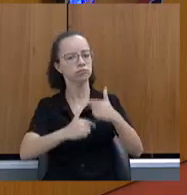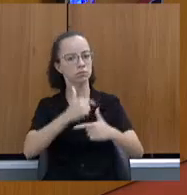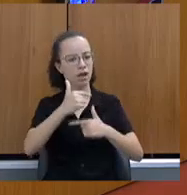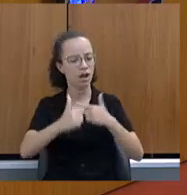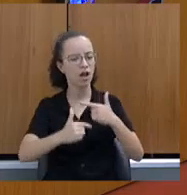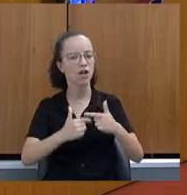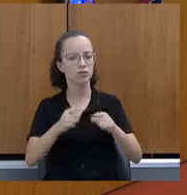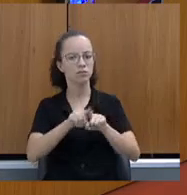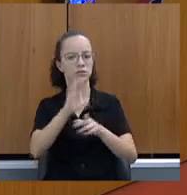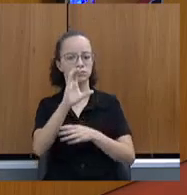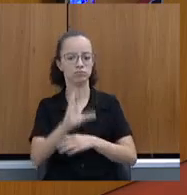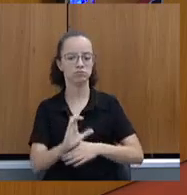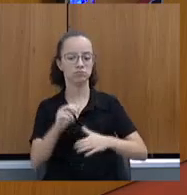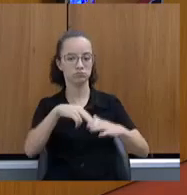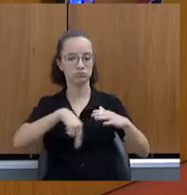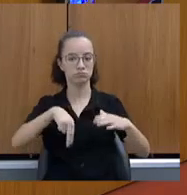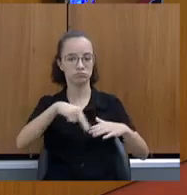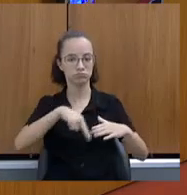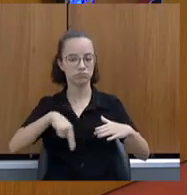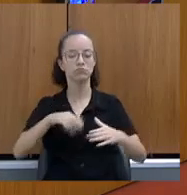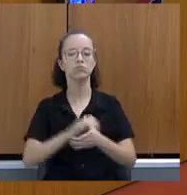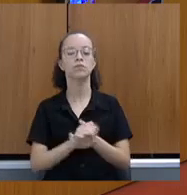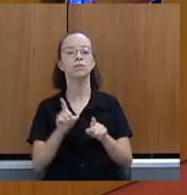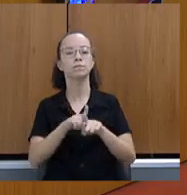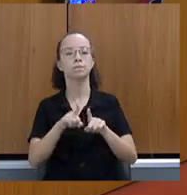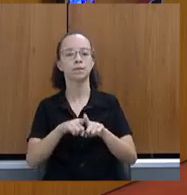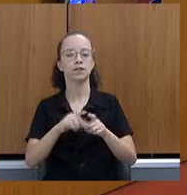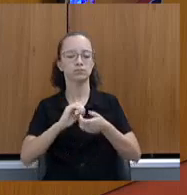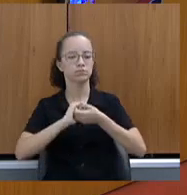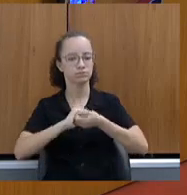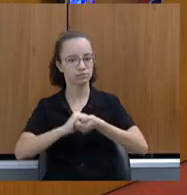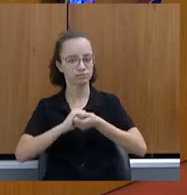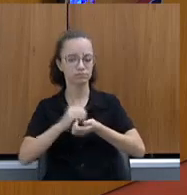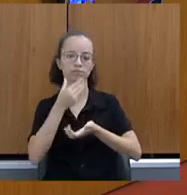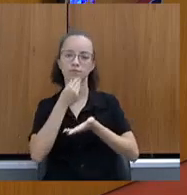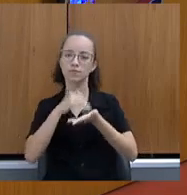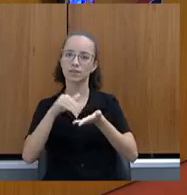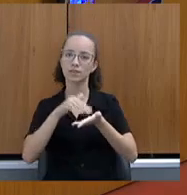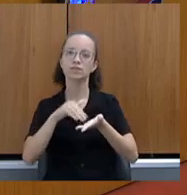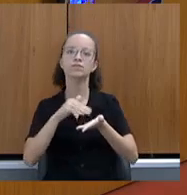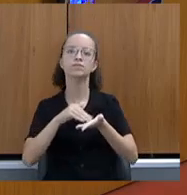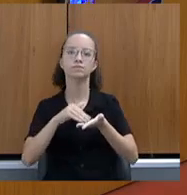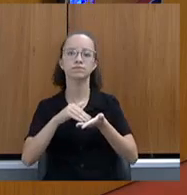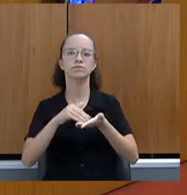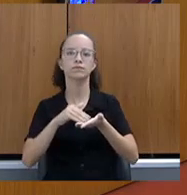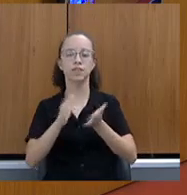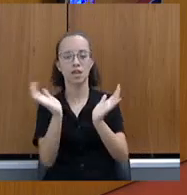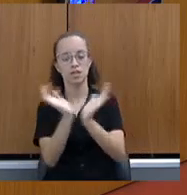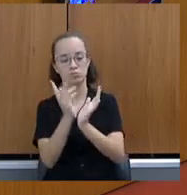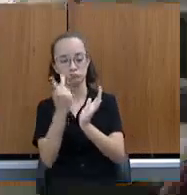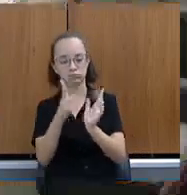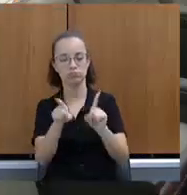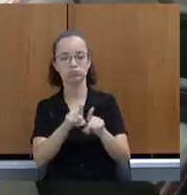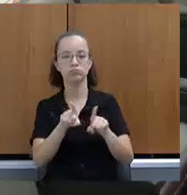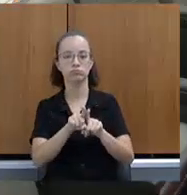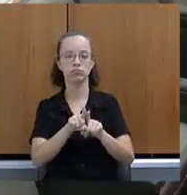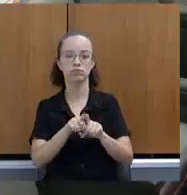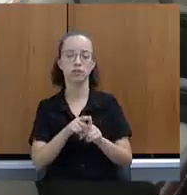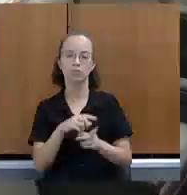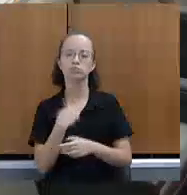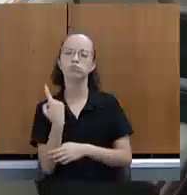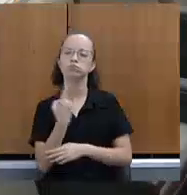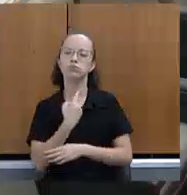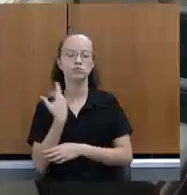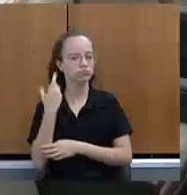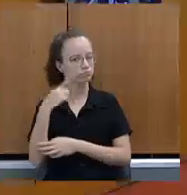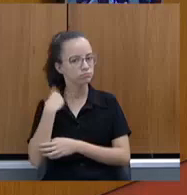à frente da comissão de gastronomia cumprimentar o secretário aqui conosco e toda a sua equipe cumprimentar as minhas colegas